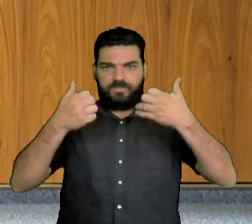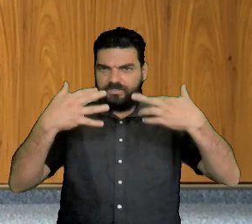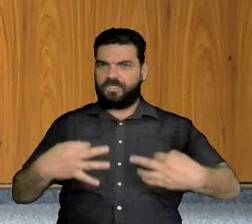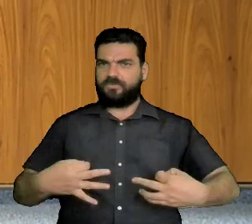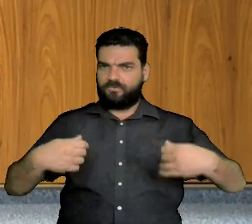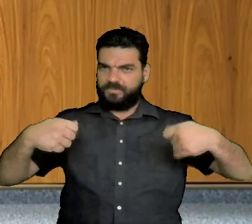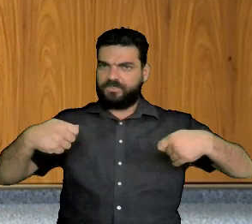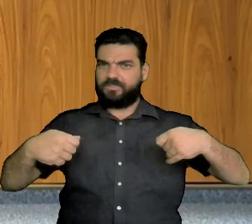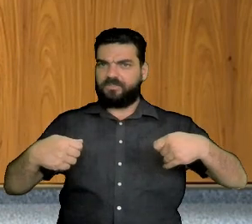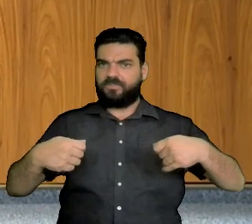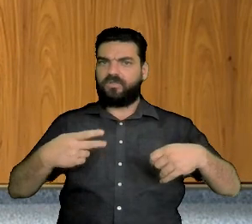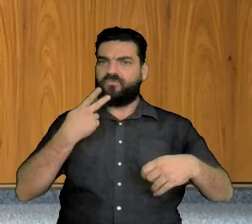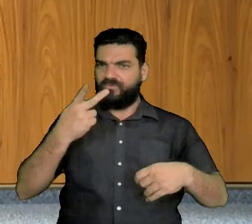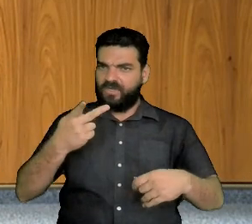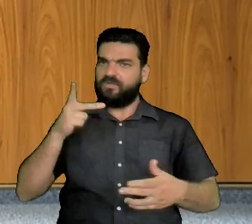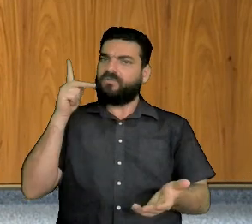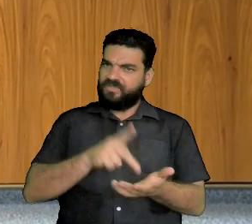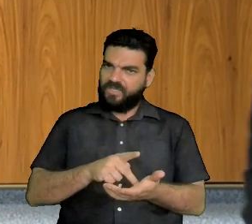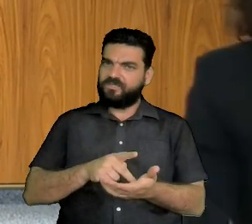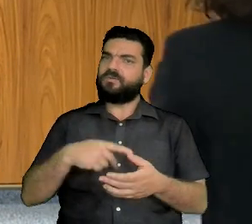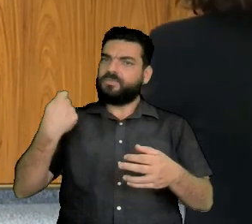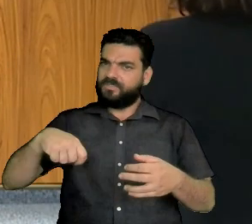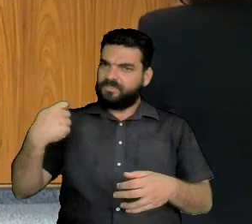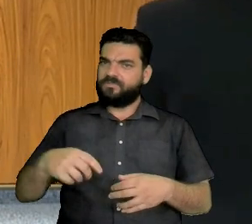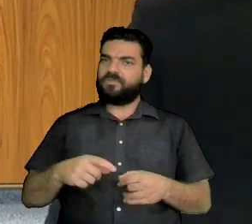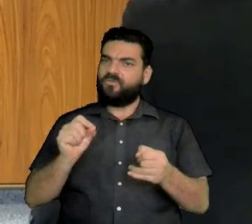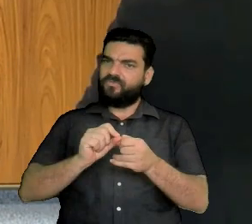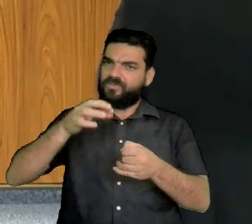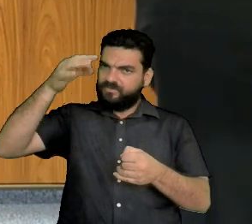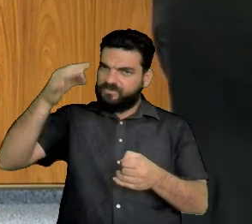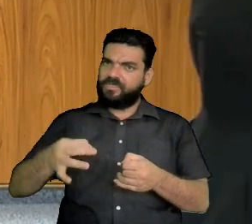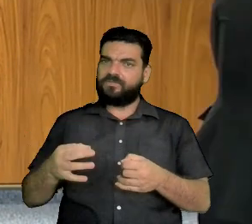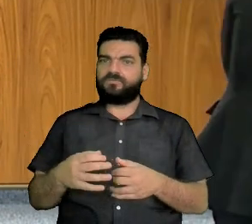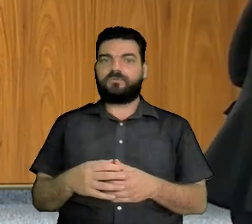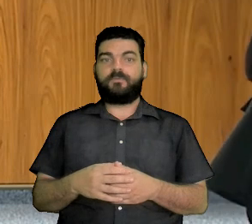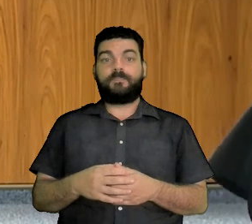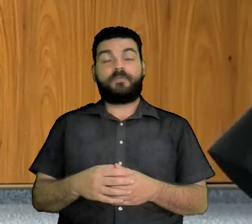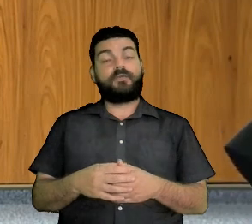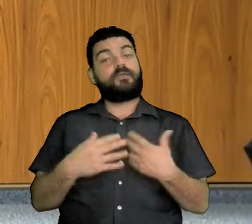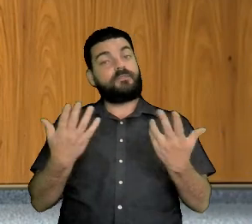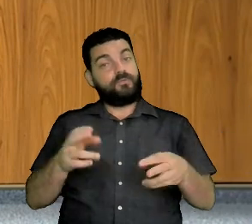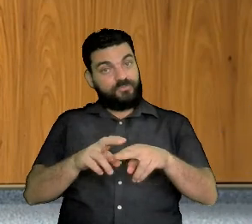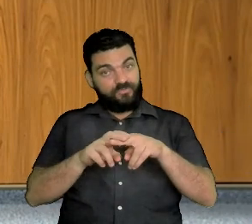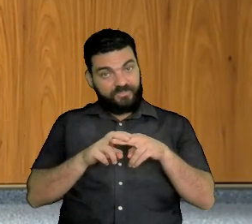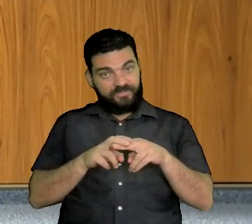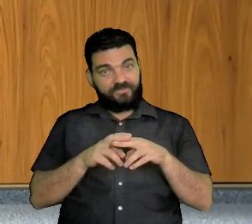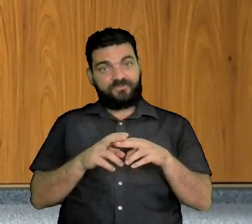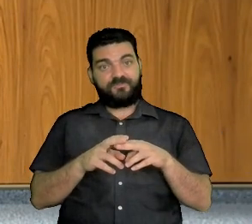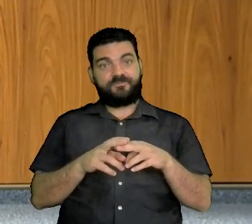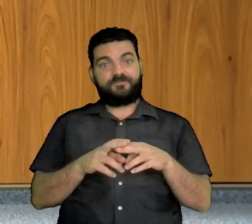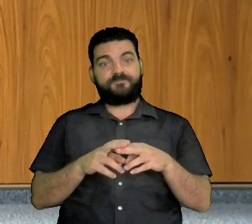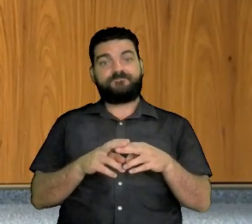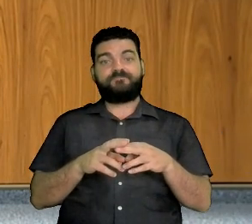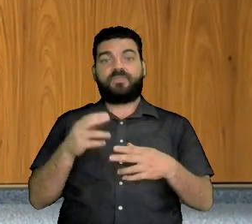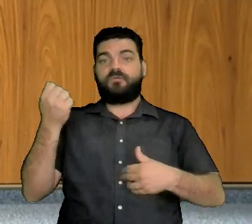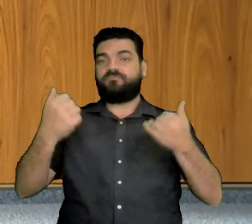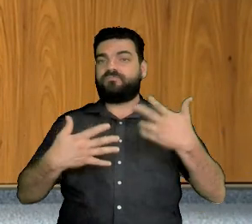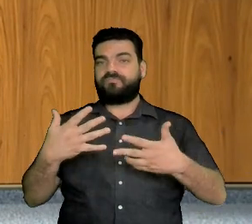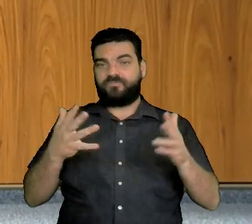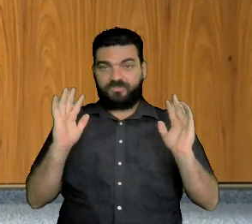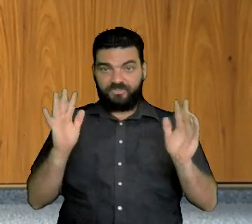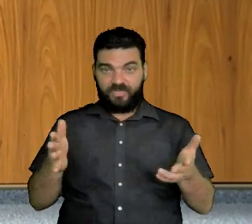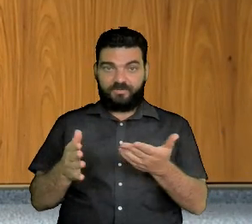por uma máxima que é a seguinte: honestidade intelectual e coerência nas atitudes. Então, tem que ser, procurar ser assim. Então, com